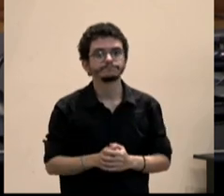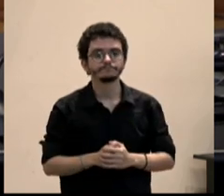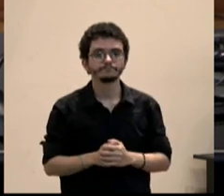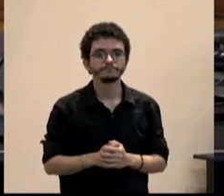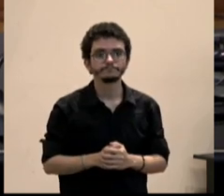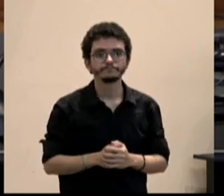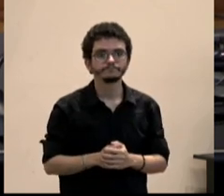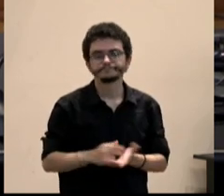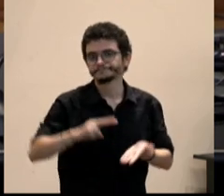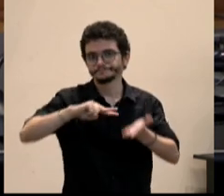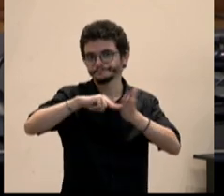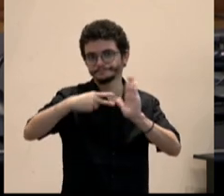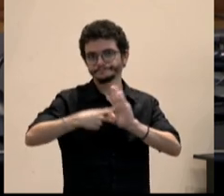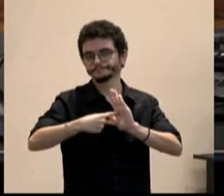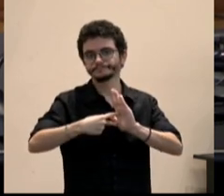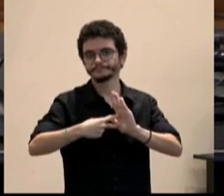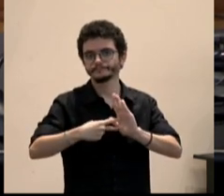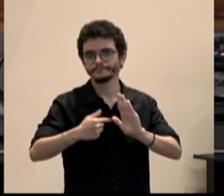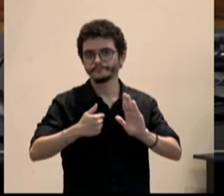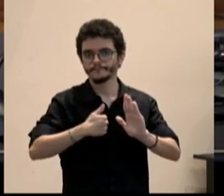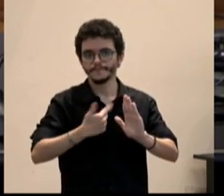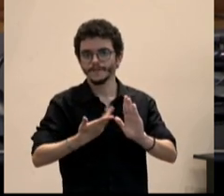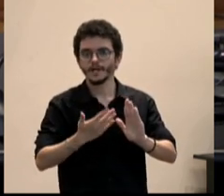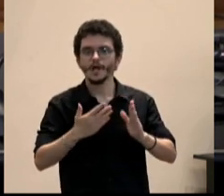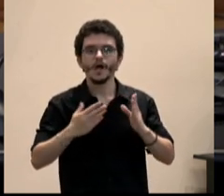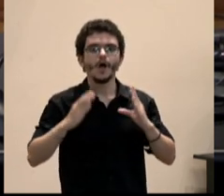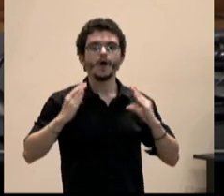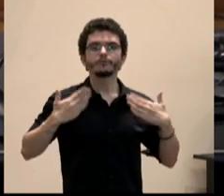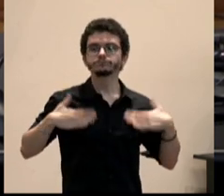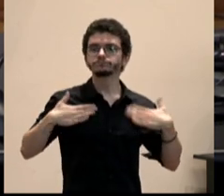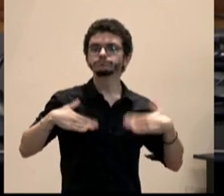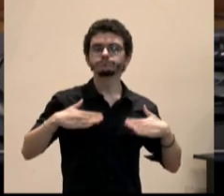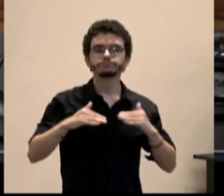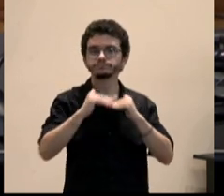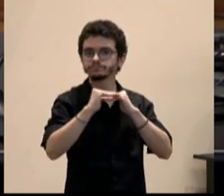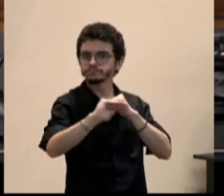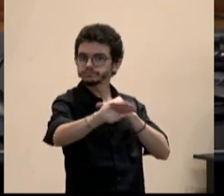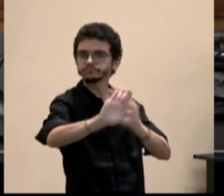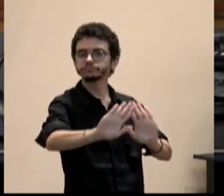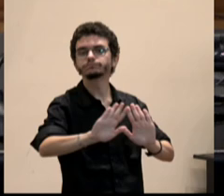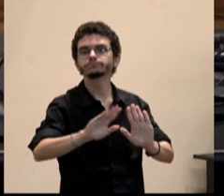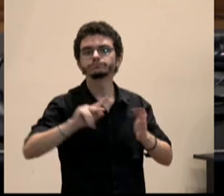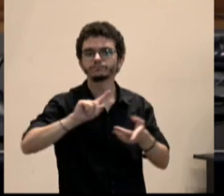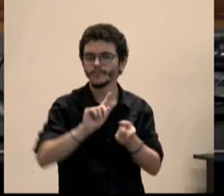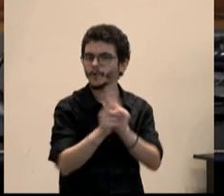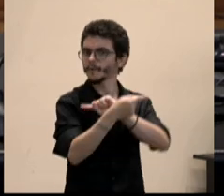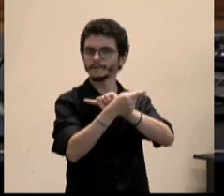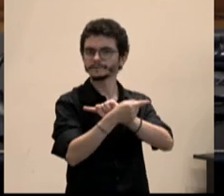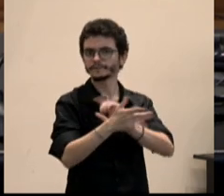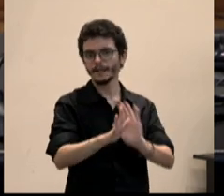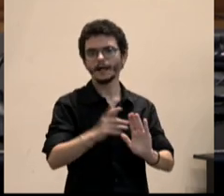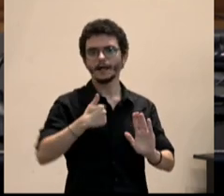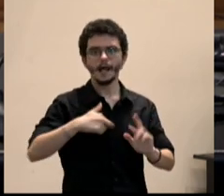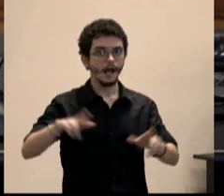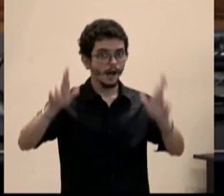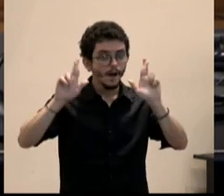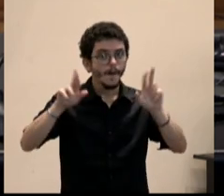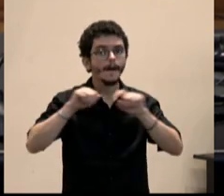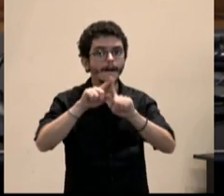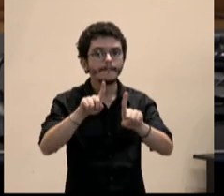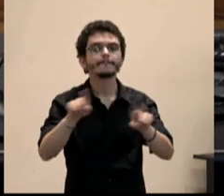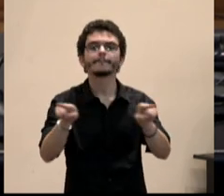Não quer dizer que eu sou acomodada. Ao contrário, extremamente esperançosa,